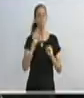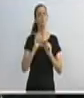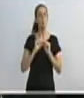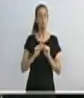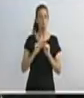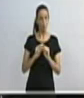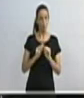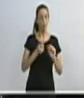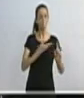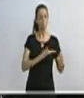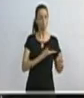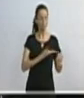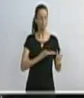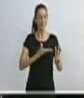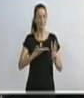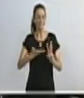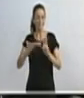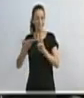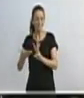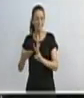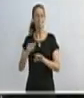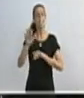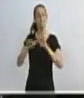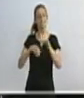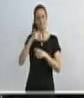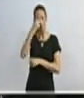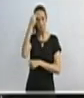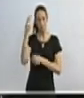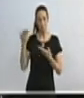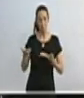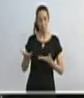recepcionem os nossos convidados que estarei chamando nesse momento.